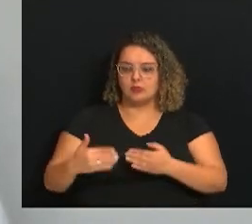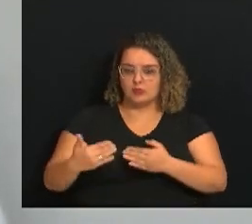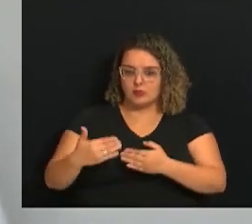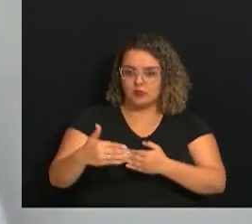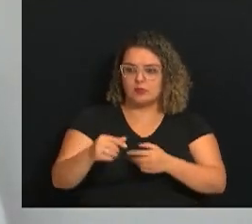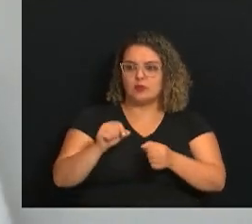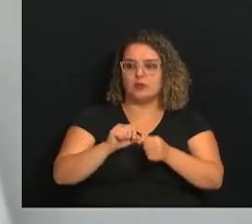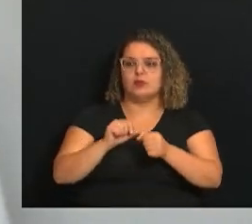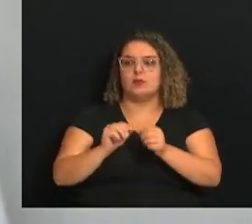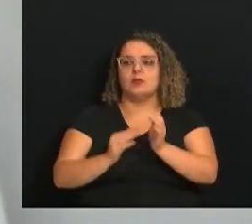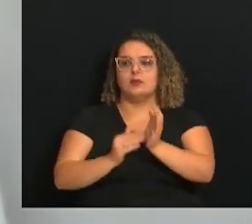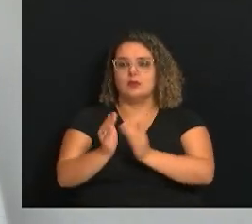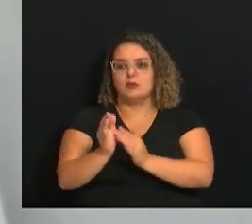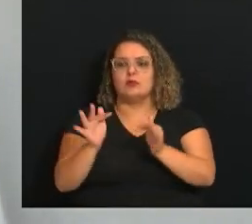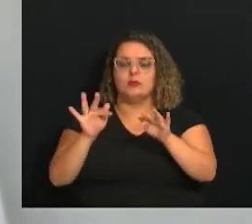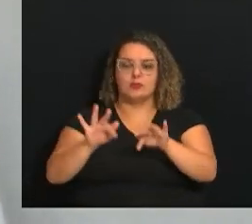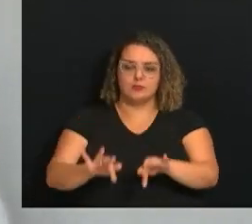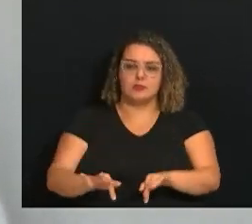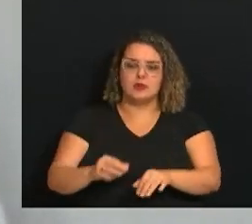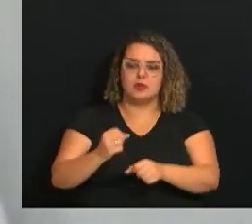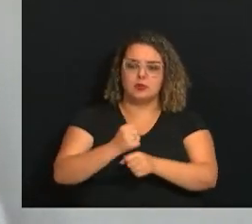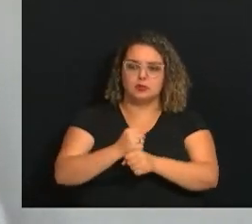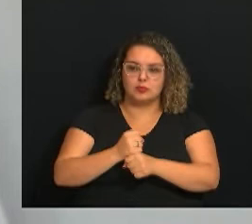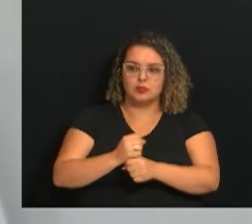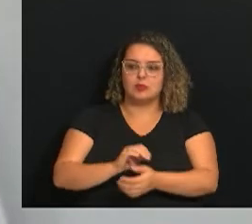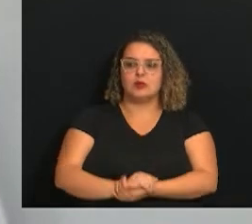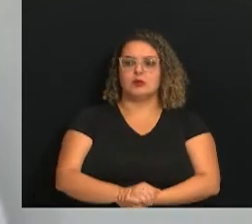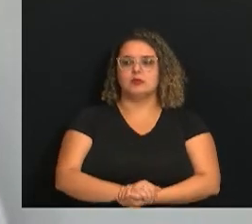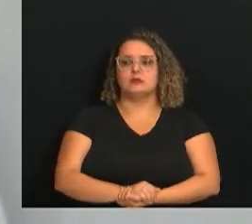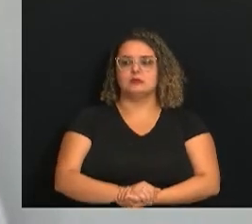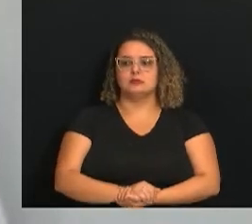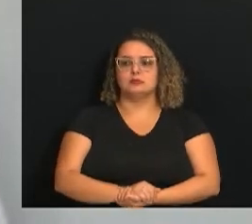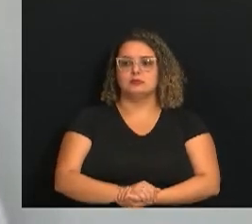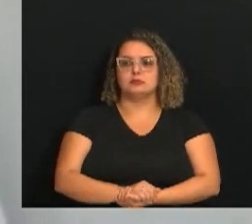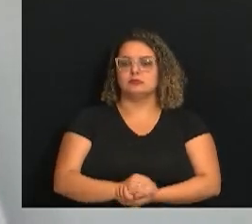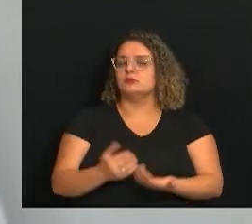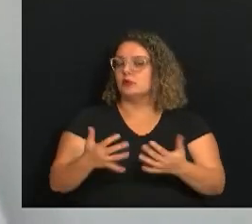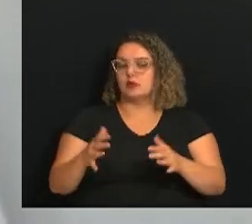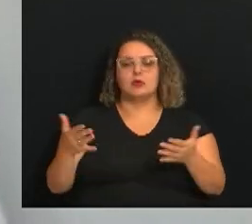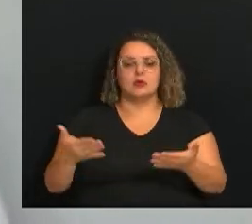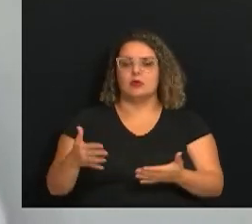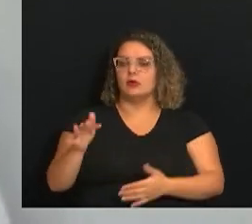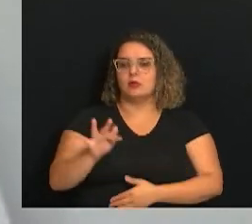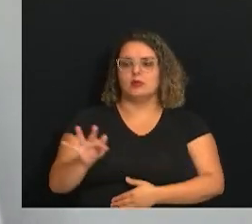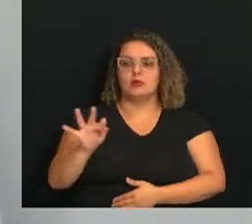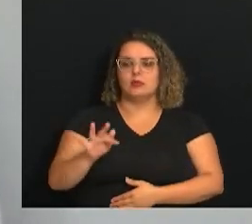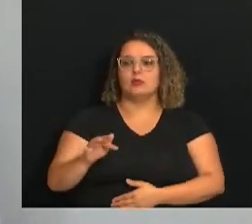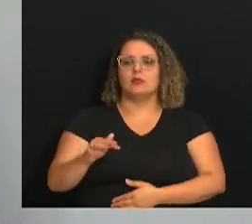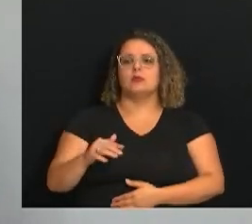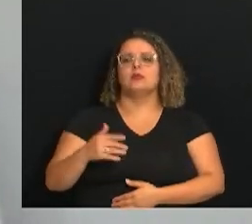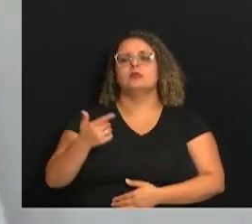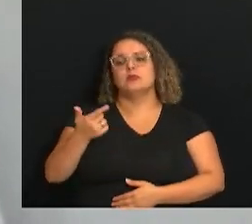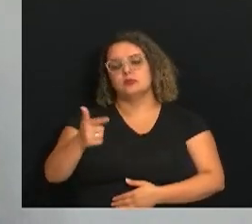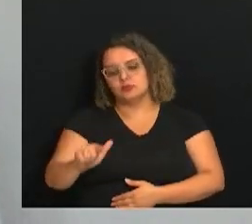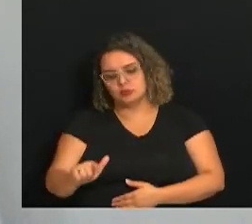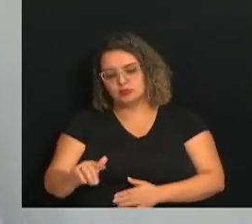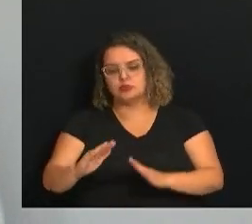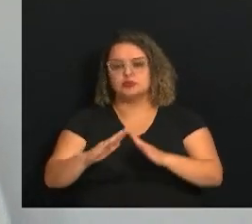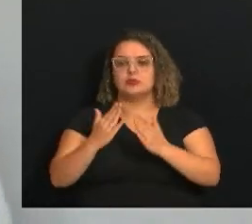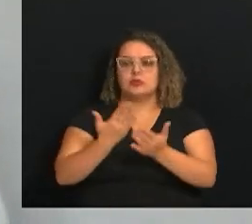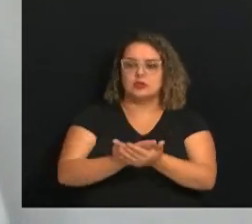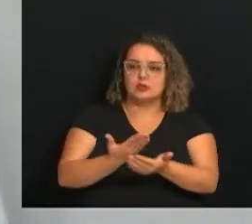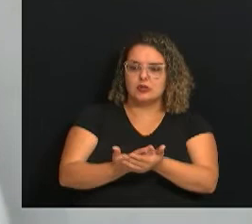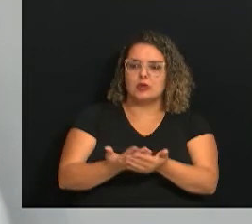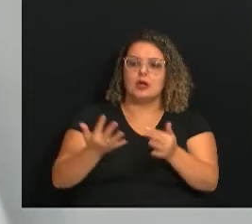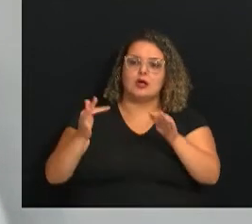concurso no final do ano. E eu não quero agora faculdade, sabe? Eu quero ficar mais um ano no colégio. Aí, no final do ano, a gente vê